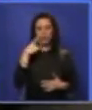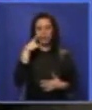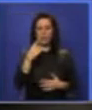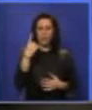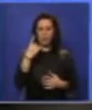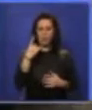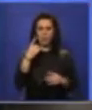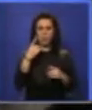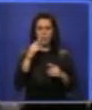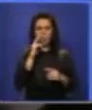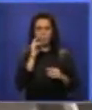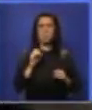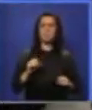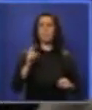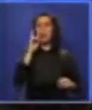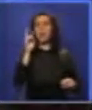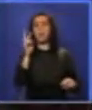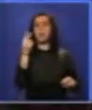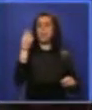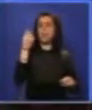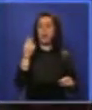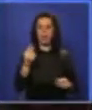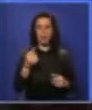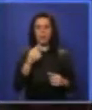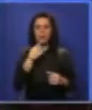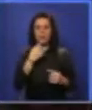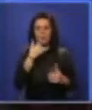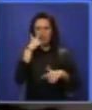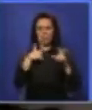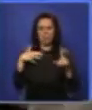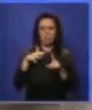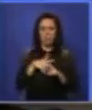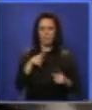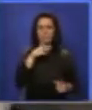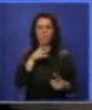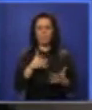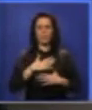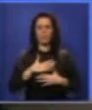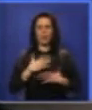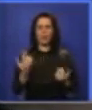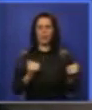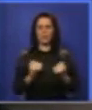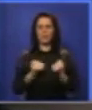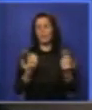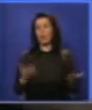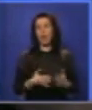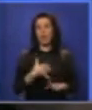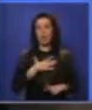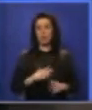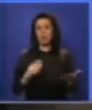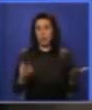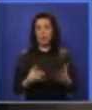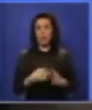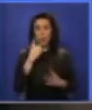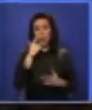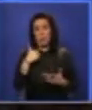um que deu, que olhou assim para trás. Tinha muita gente atrás de mim, e só o amigo que ia no carro que gostava